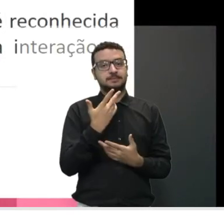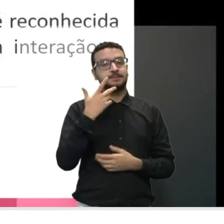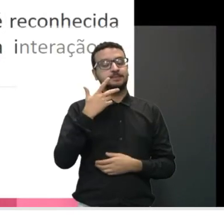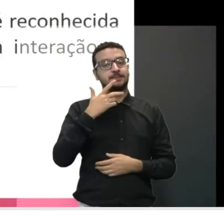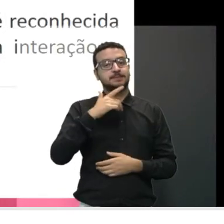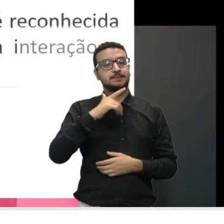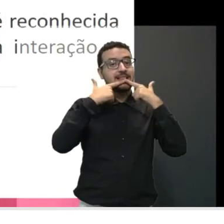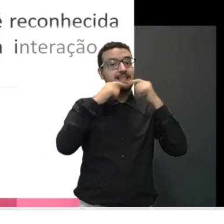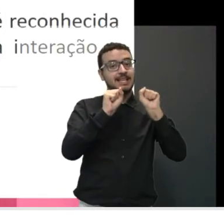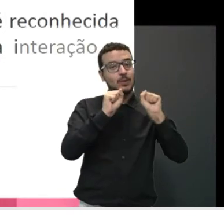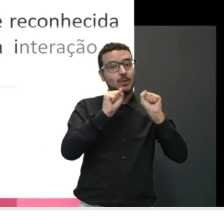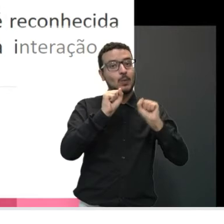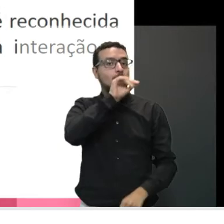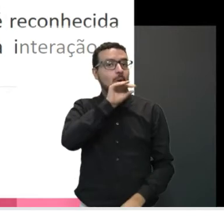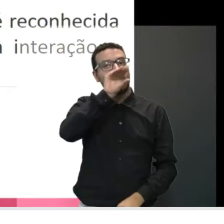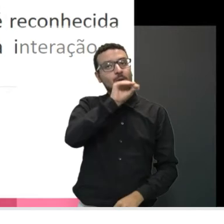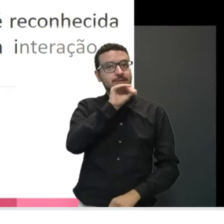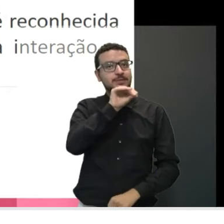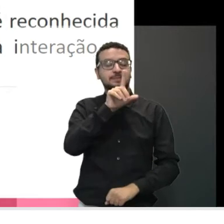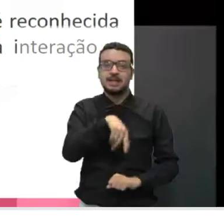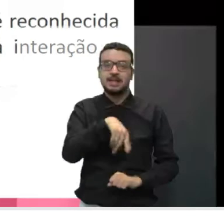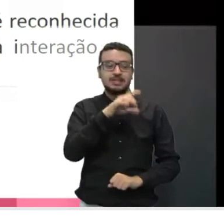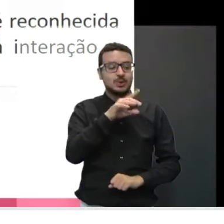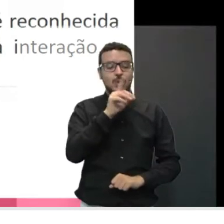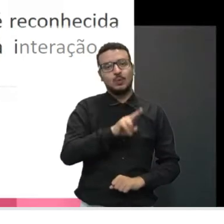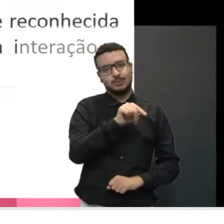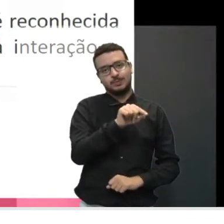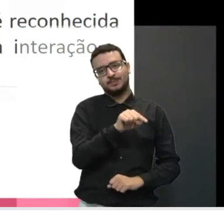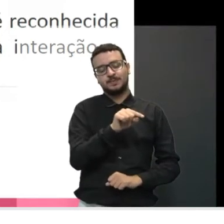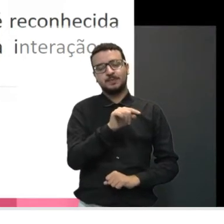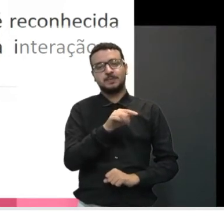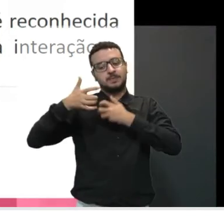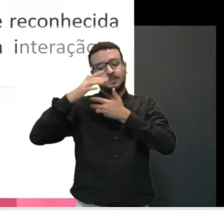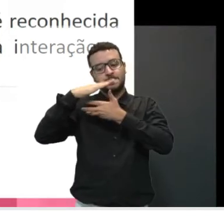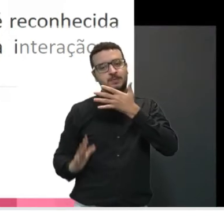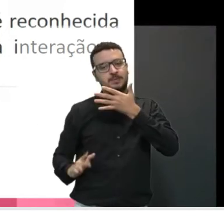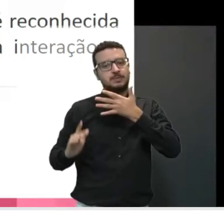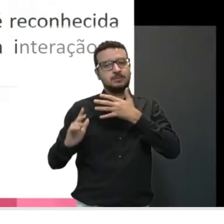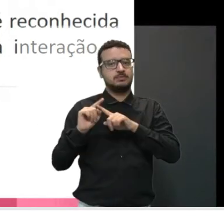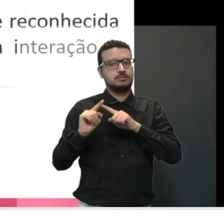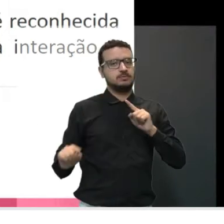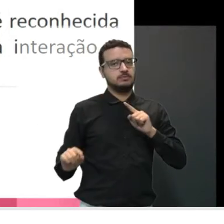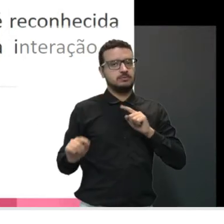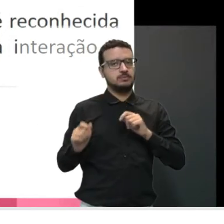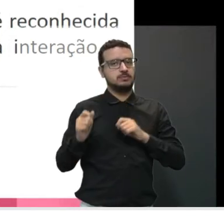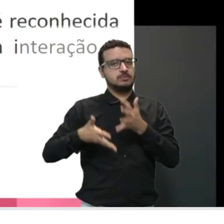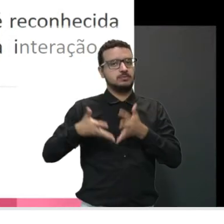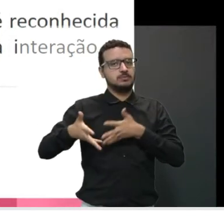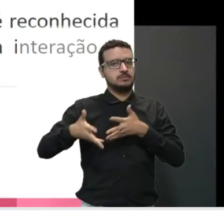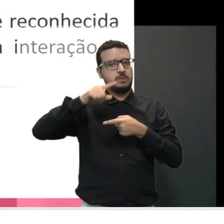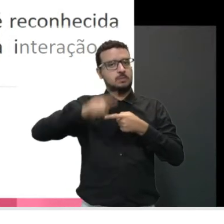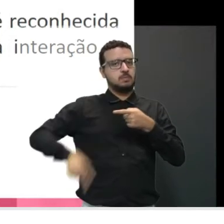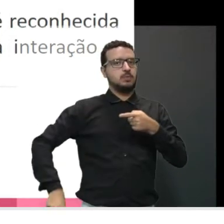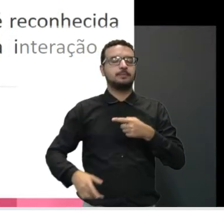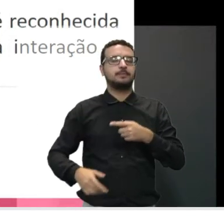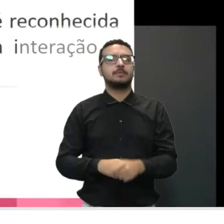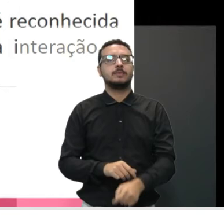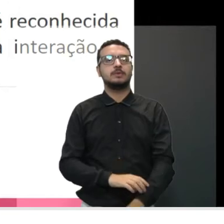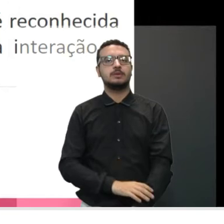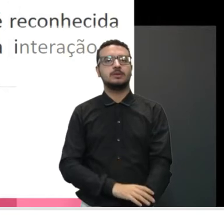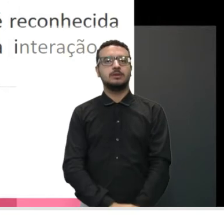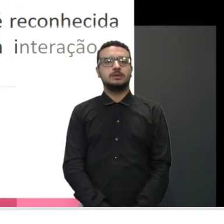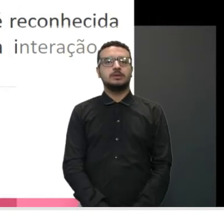proibição do uso dos sinais. O oralismo, ele se fortaleceu bastante depois do Congresso